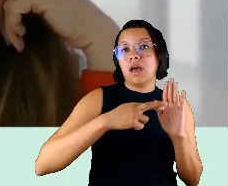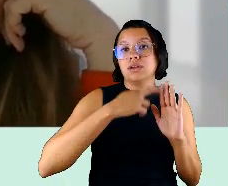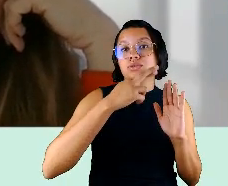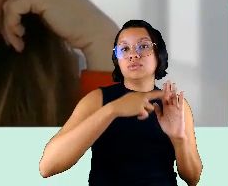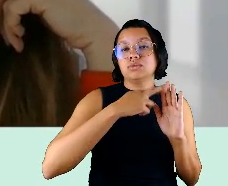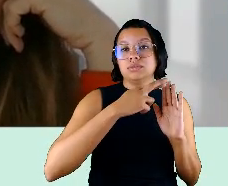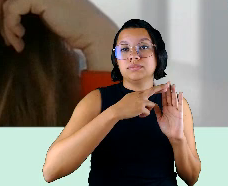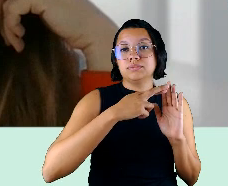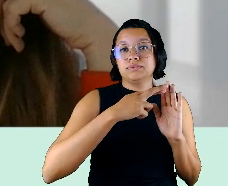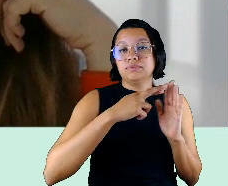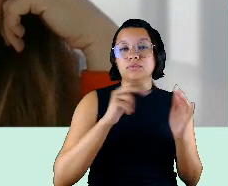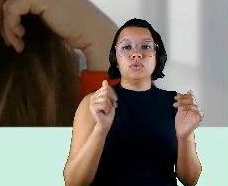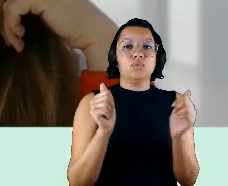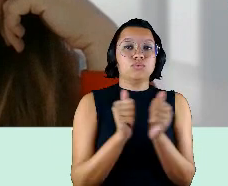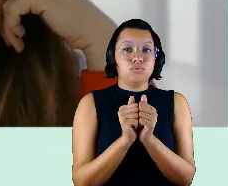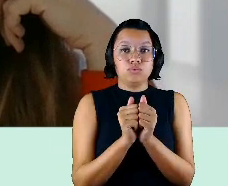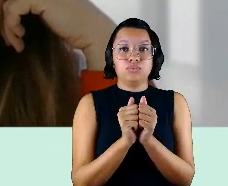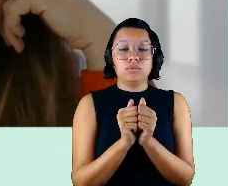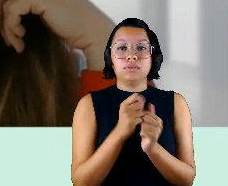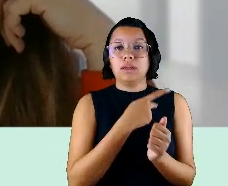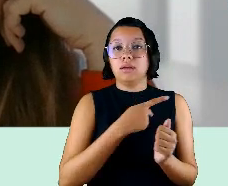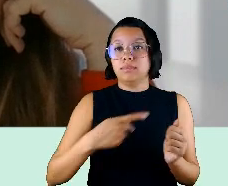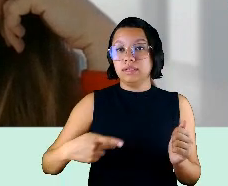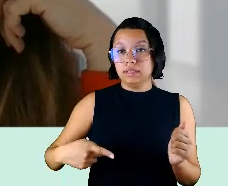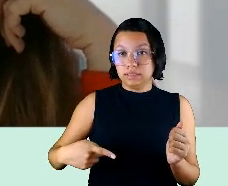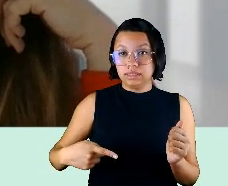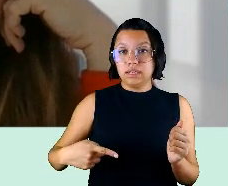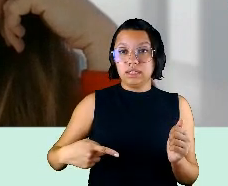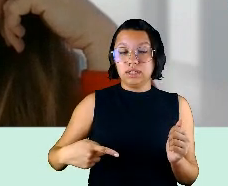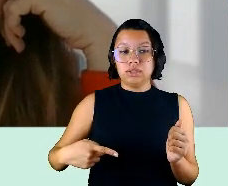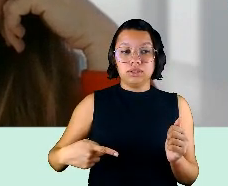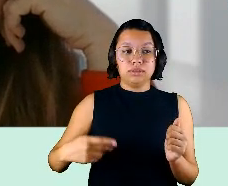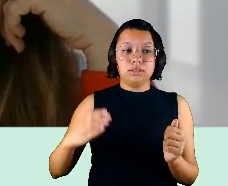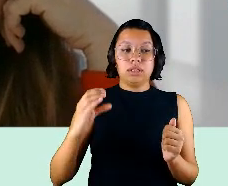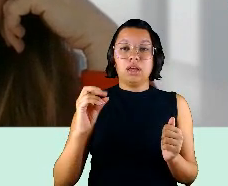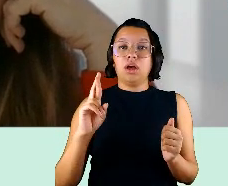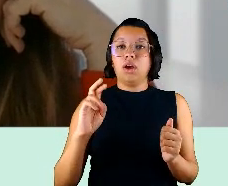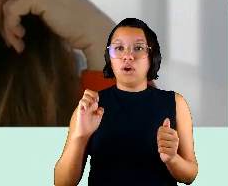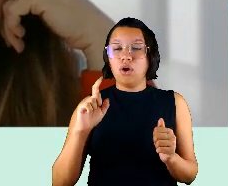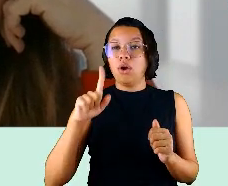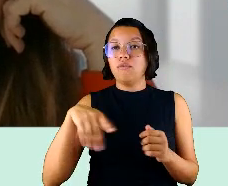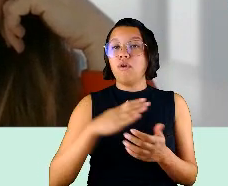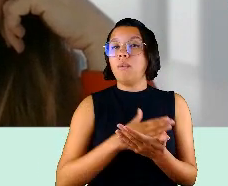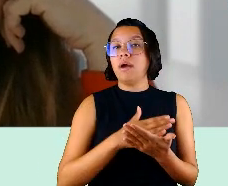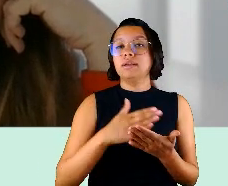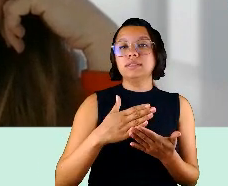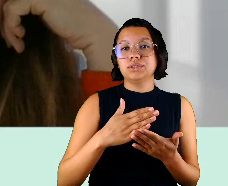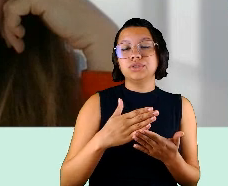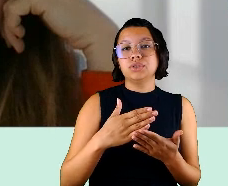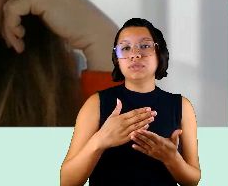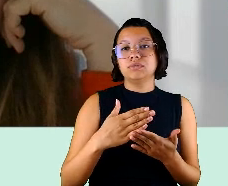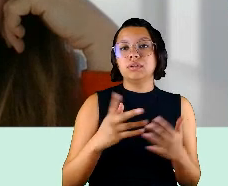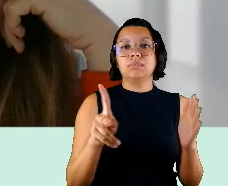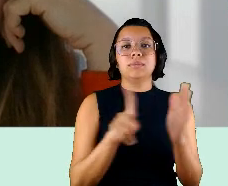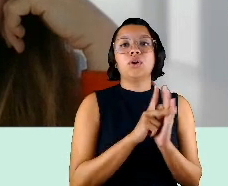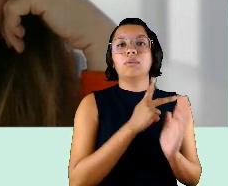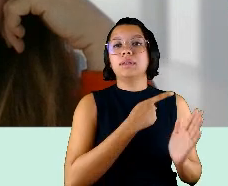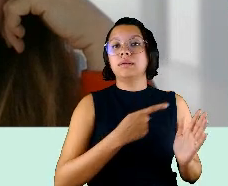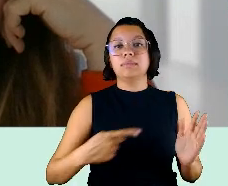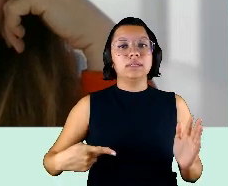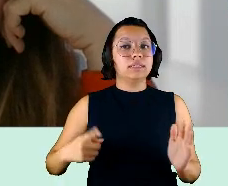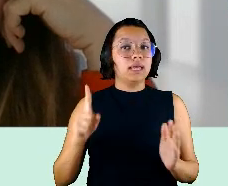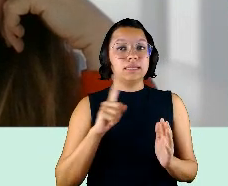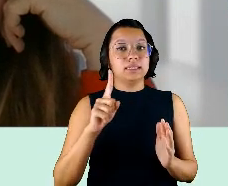resolução conjunta da presidência e da CORE, que foi uma iniciativa, doutora Terezinha, da presidência, não